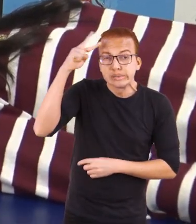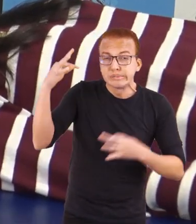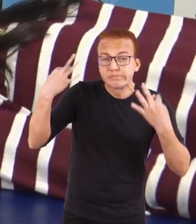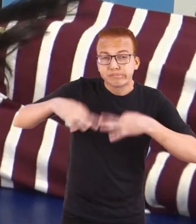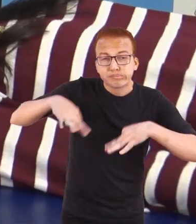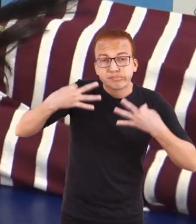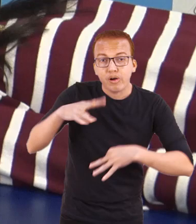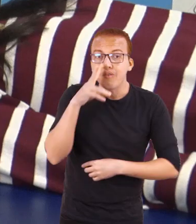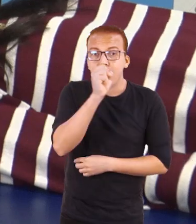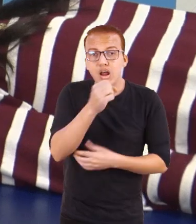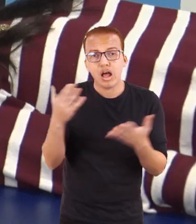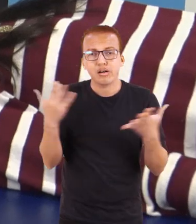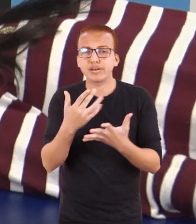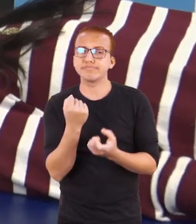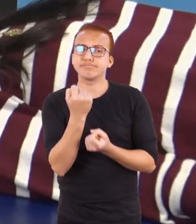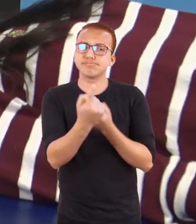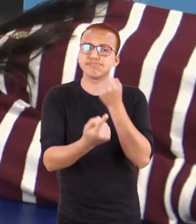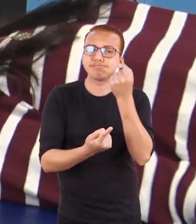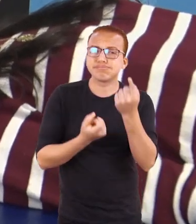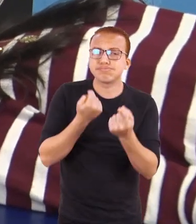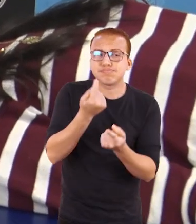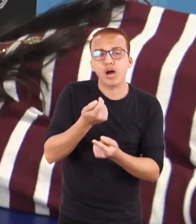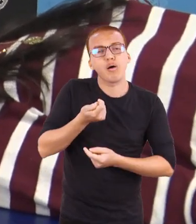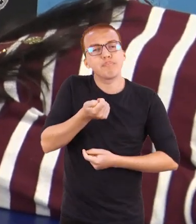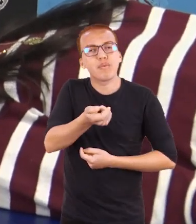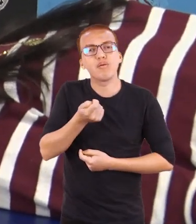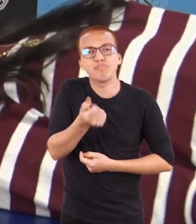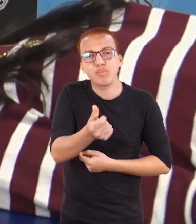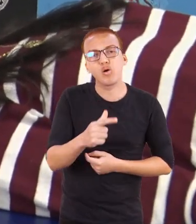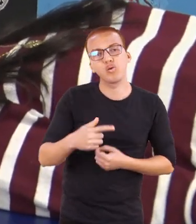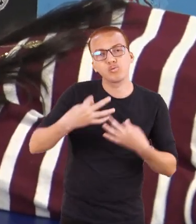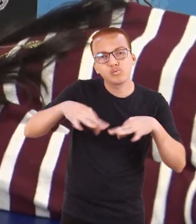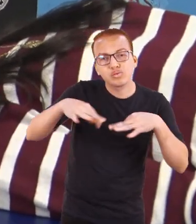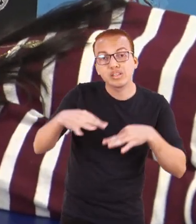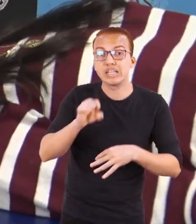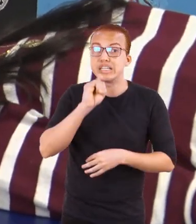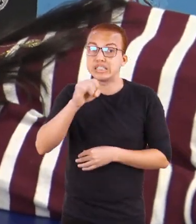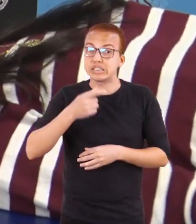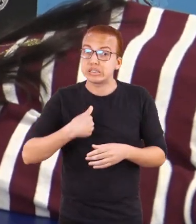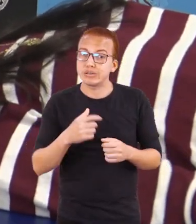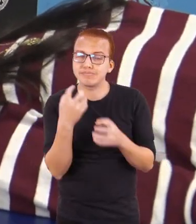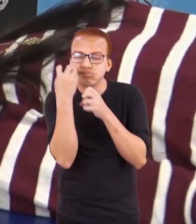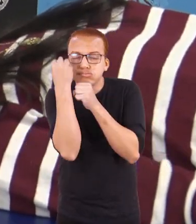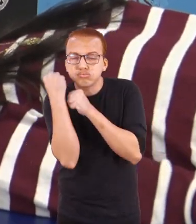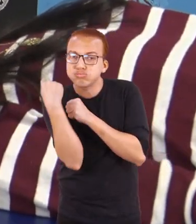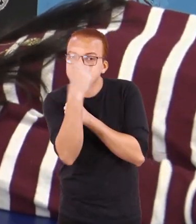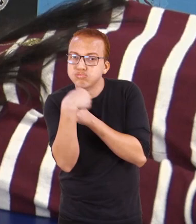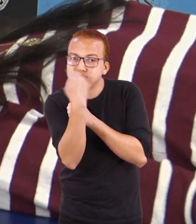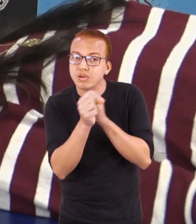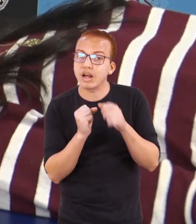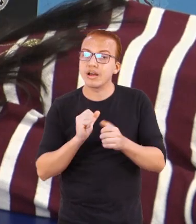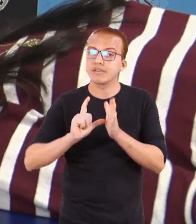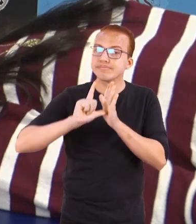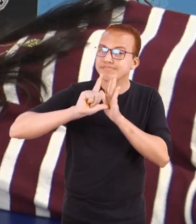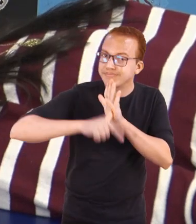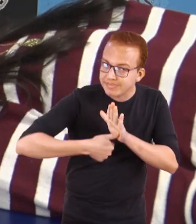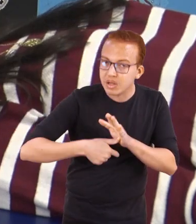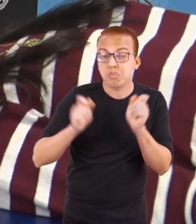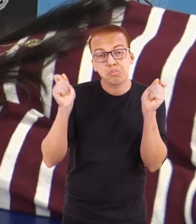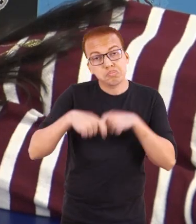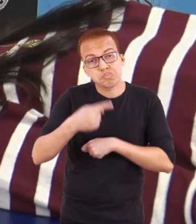e agora eu tenho poucas horas de um dia só de coisas que às vezes acontecem então acordar um pouco mais tarde é um gatilho